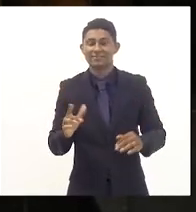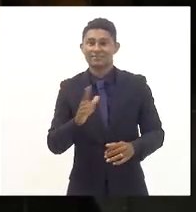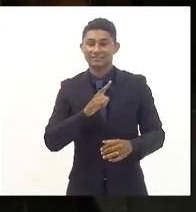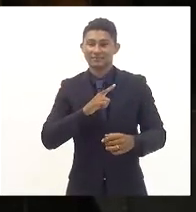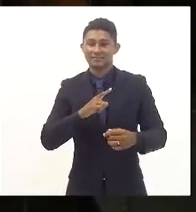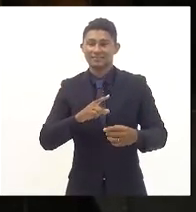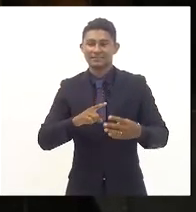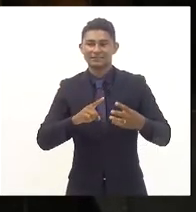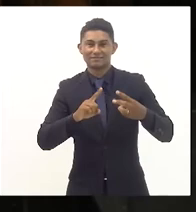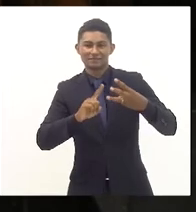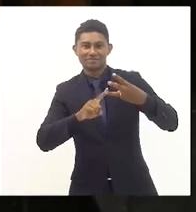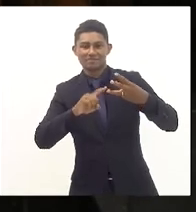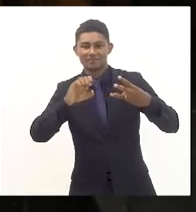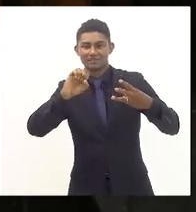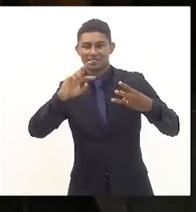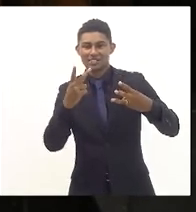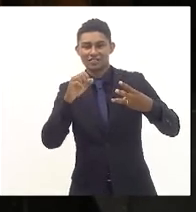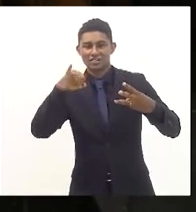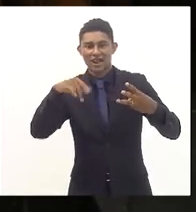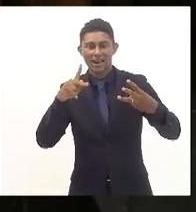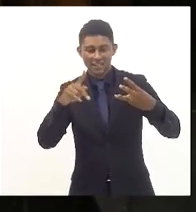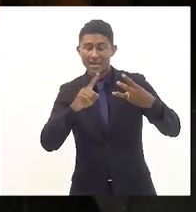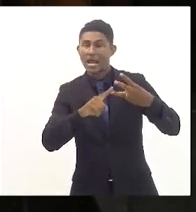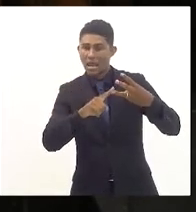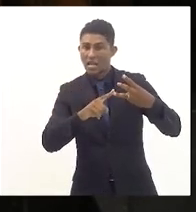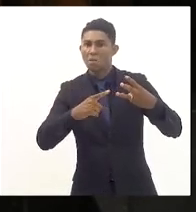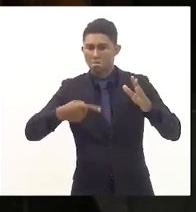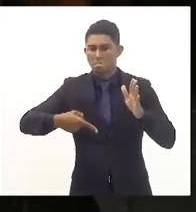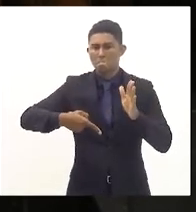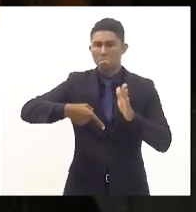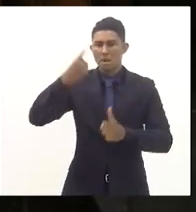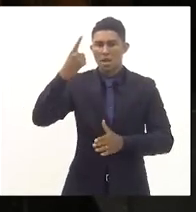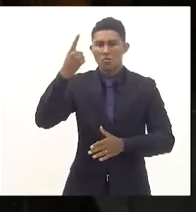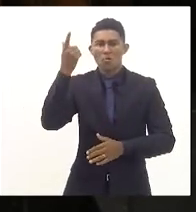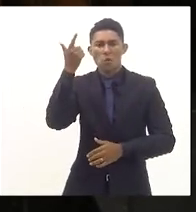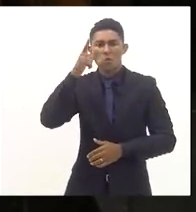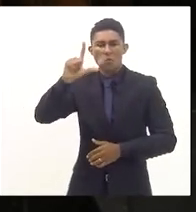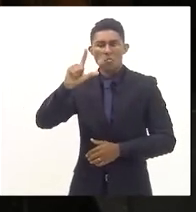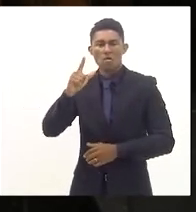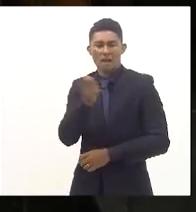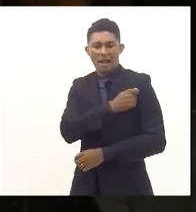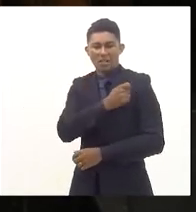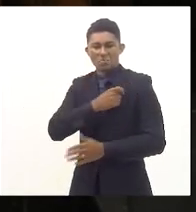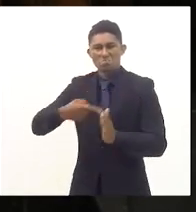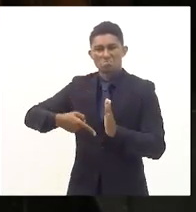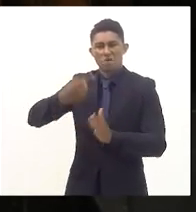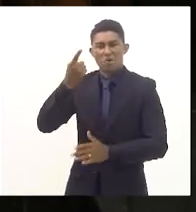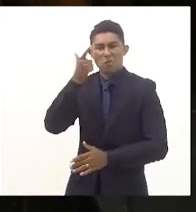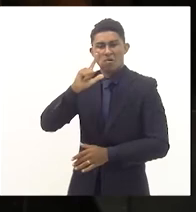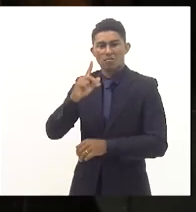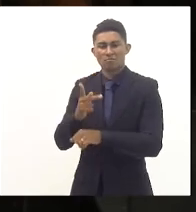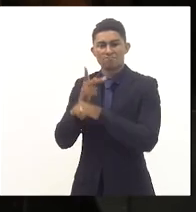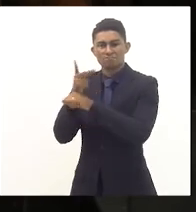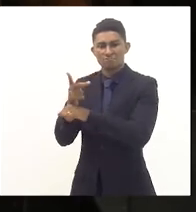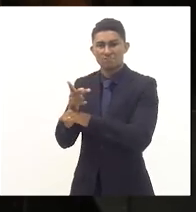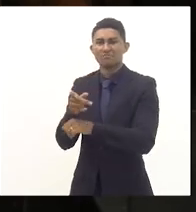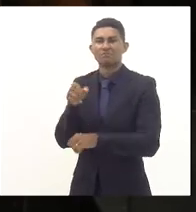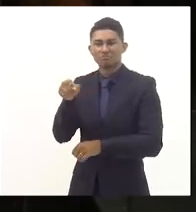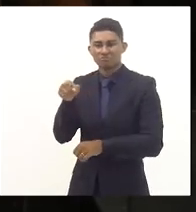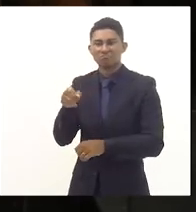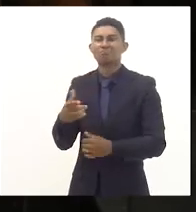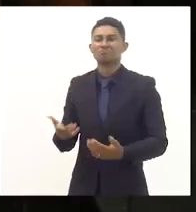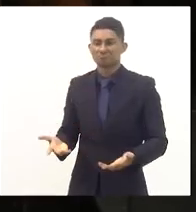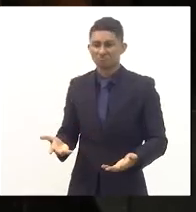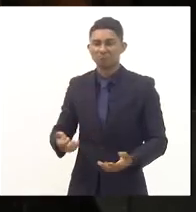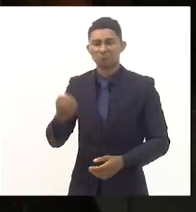01 que a gente chama o primeiro colocado foi o primeiro colocado ao longo da Escola Naval inteira é o prêmio lá prefiro ser prático quer